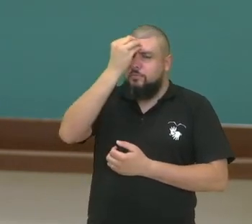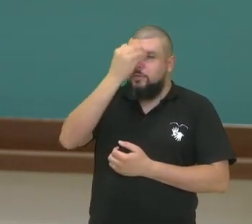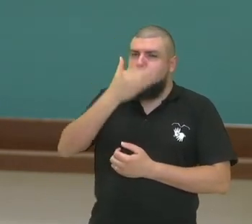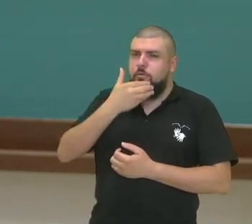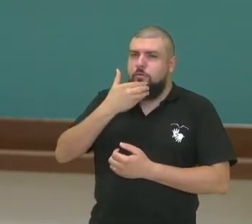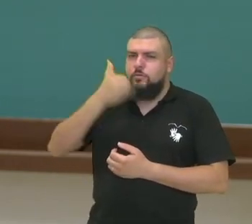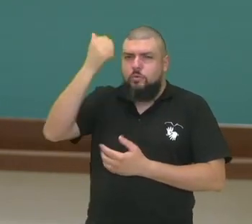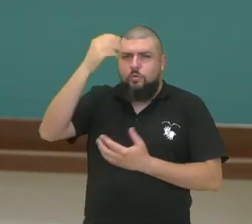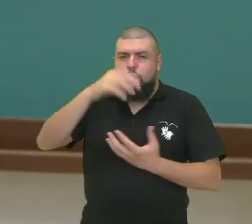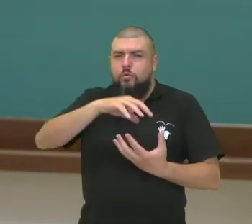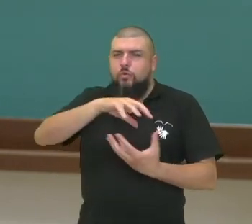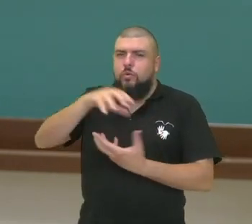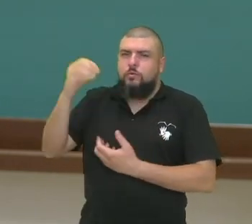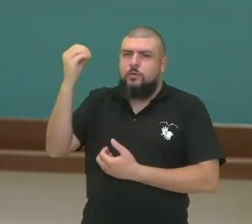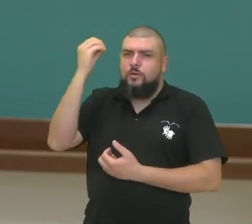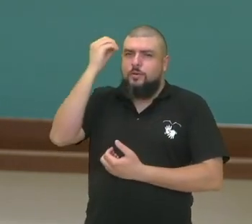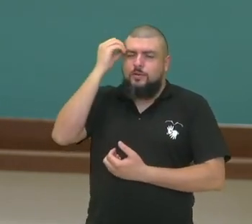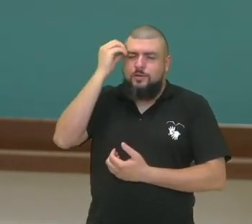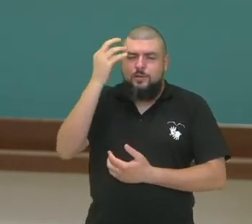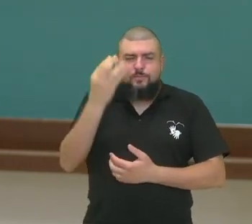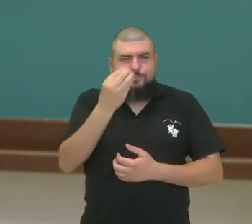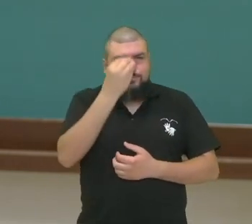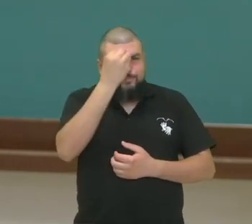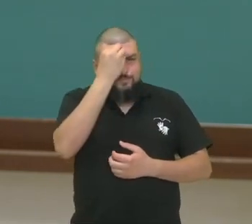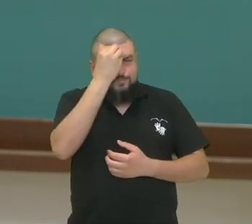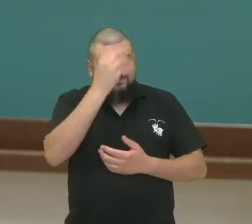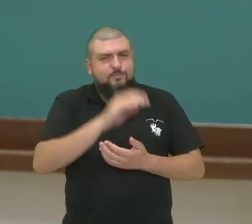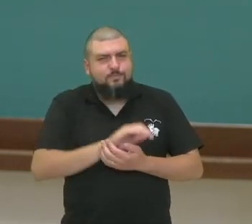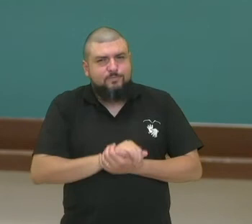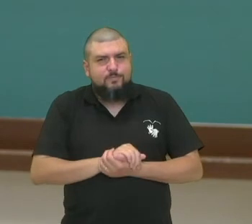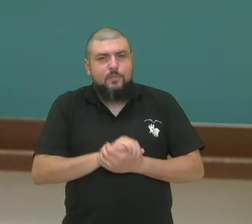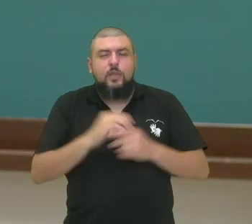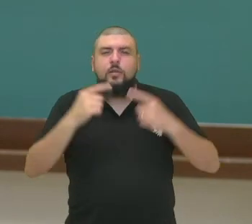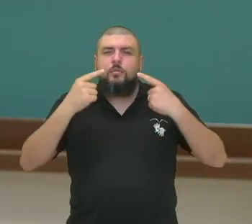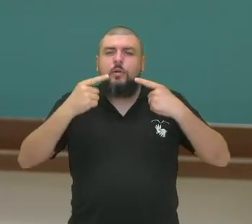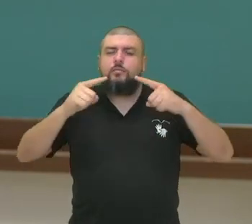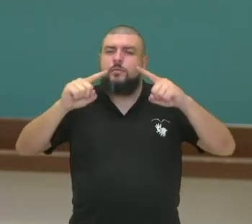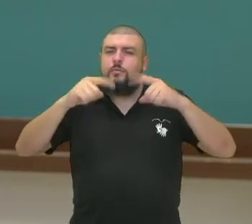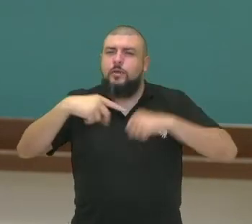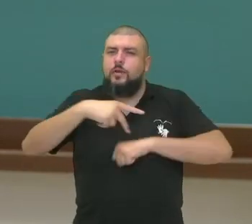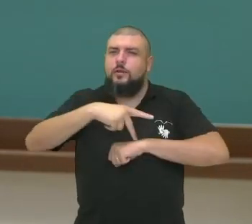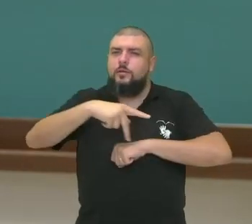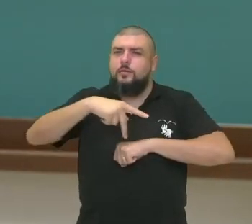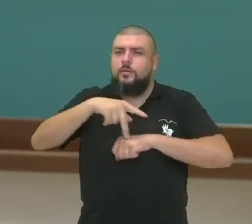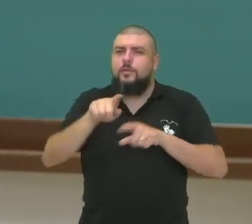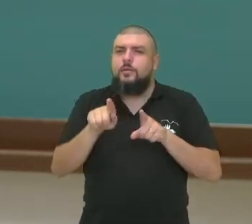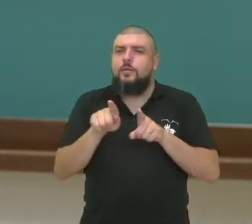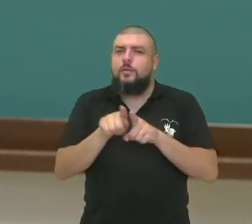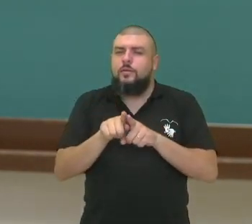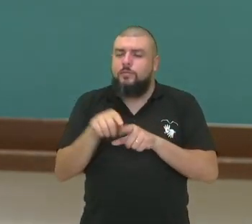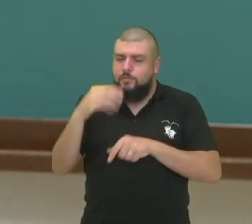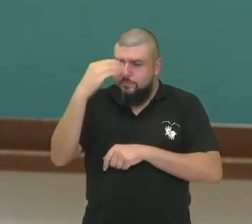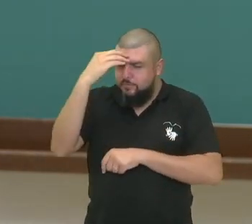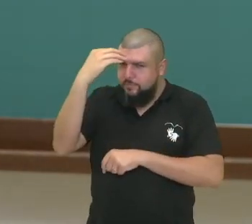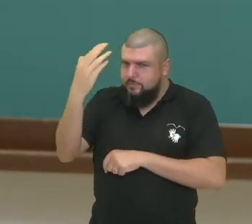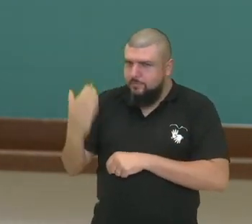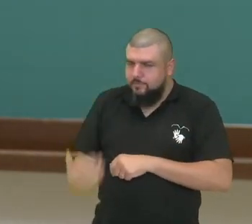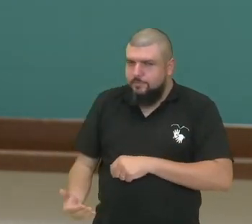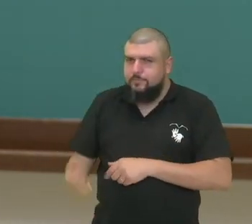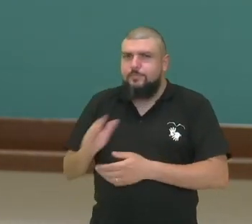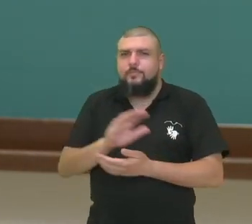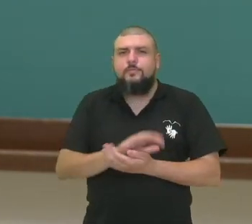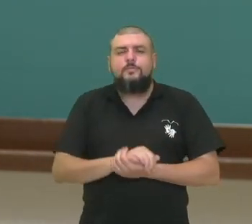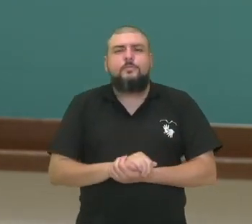também os símbolos oficiais do Brasil, do estado, também devem ser reverenciados, certo? Em